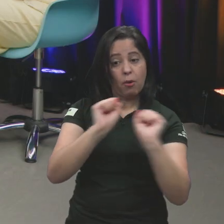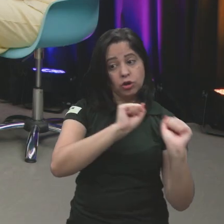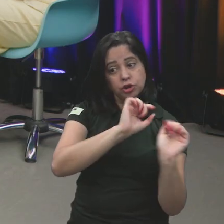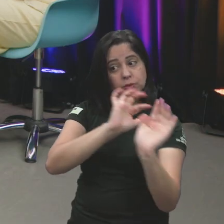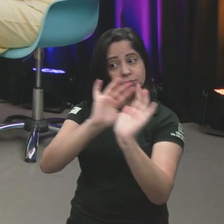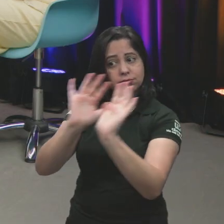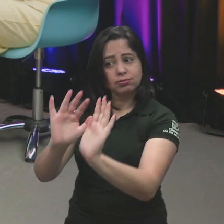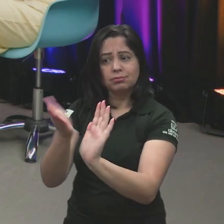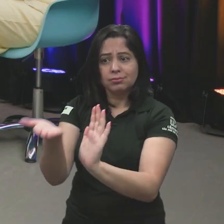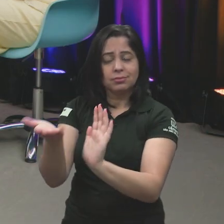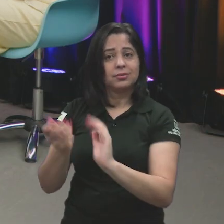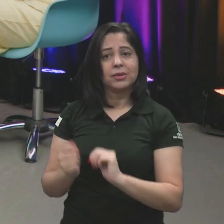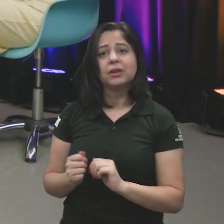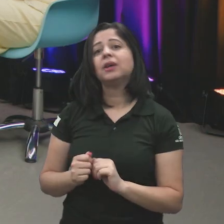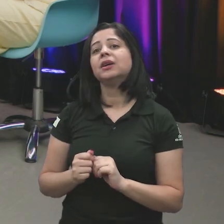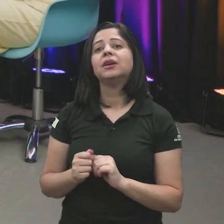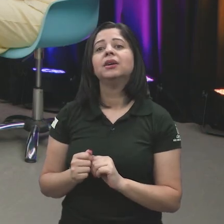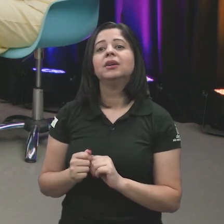ele acaba sendo